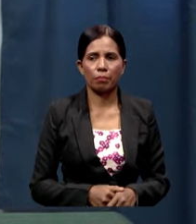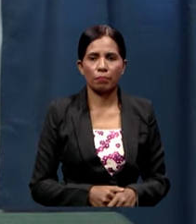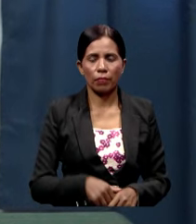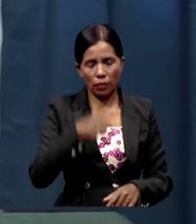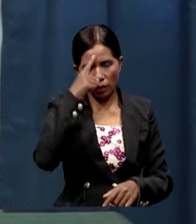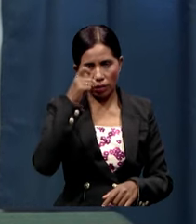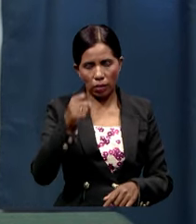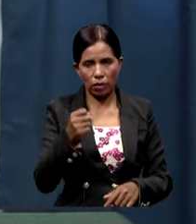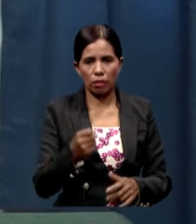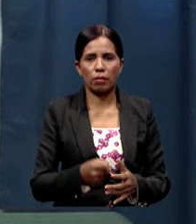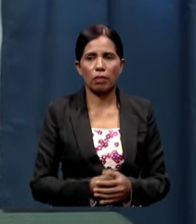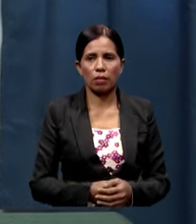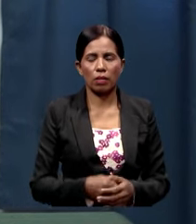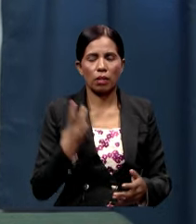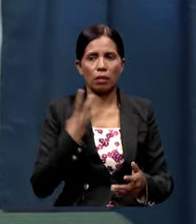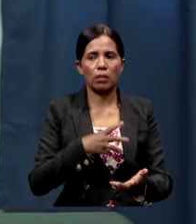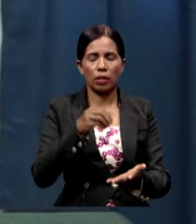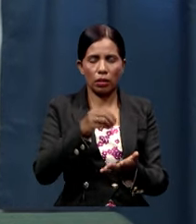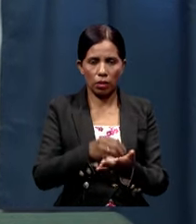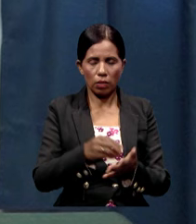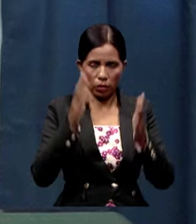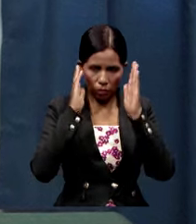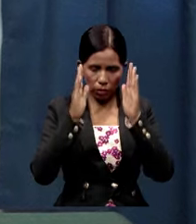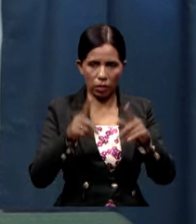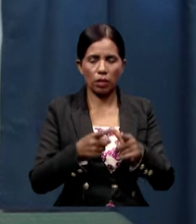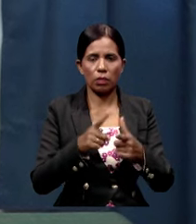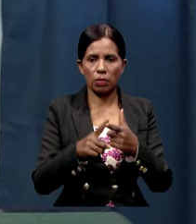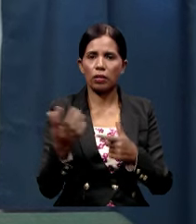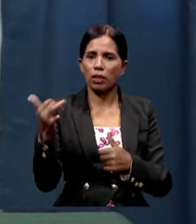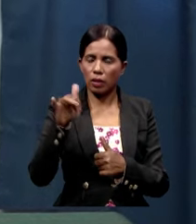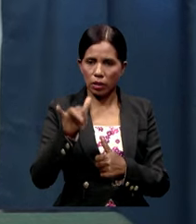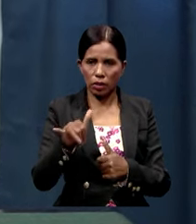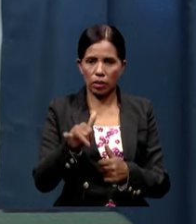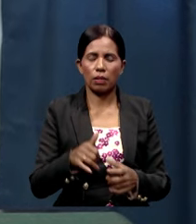Tamane mes por tanto am tá na falta em consideração. Depois vai ser nebe que